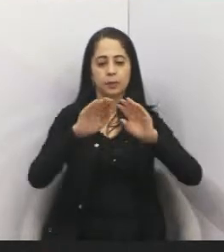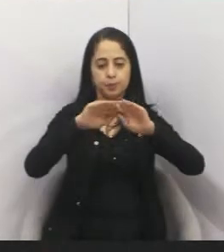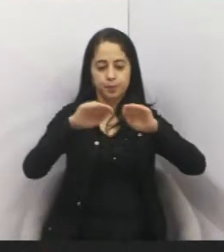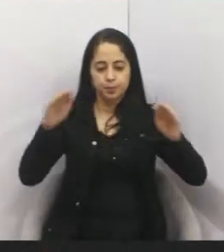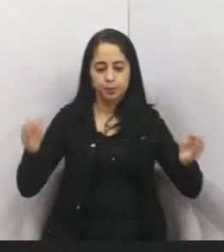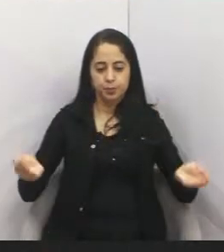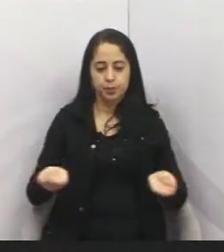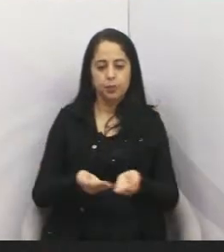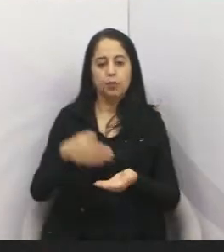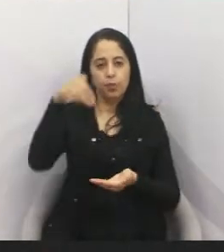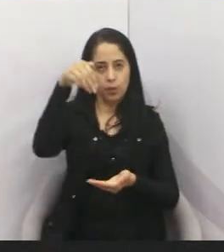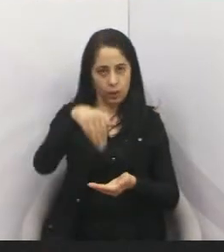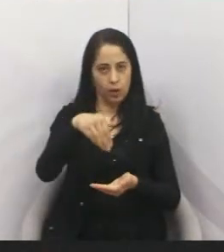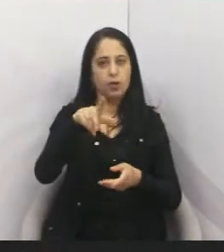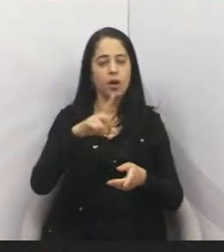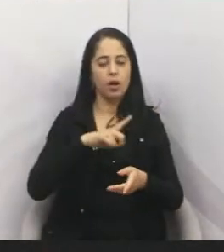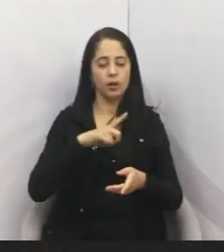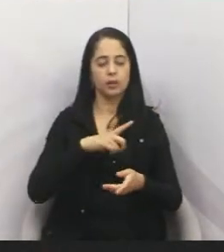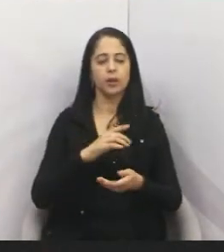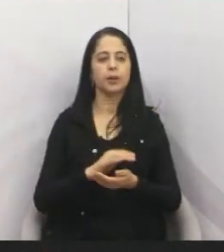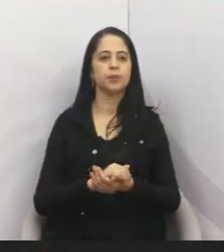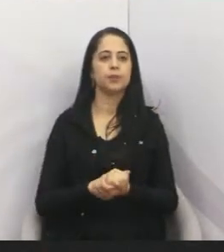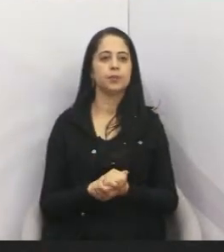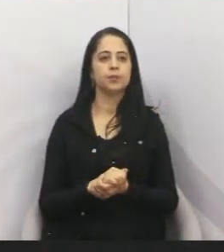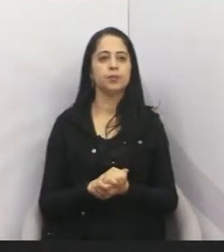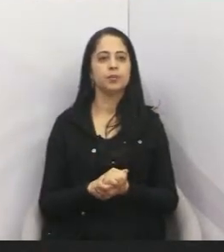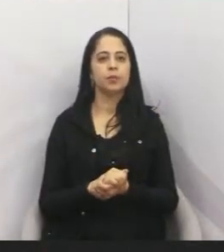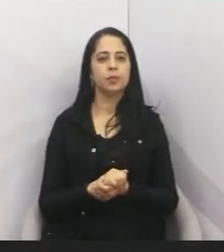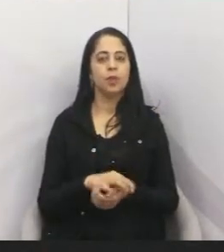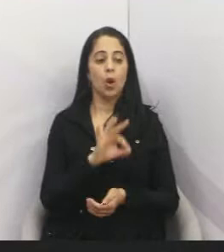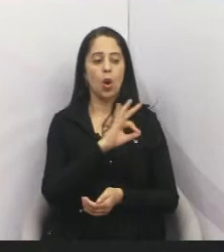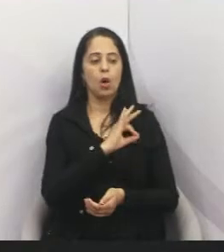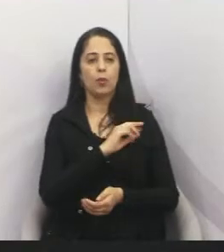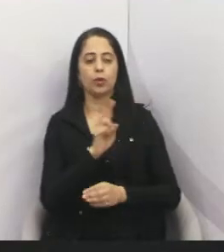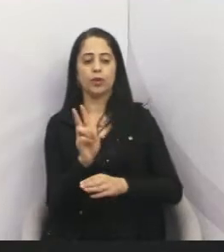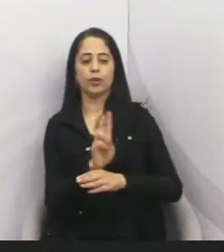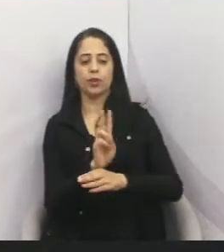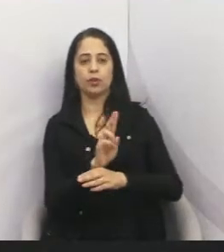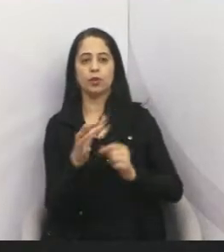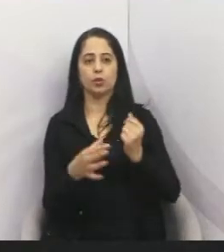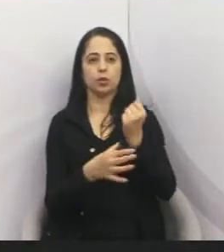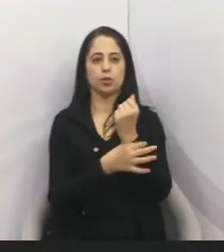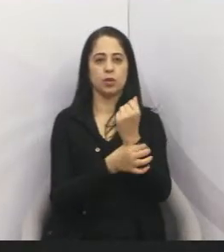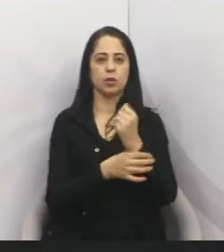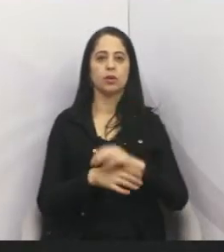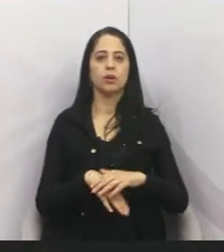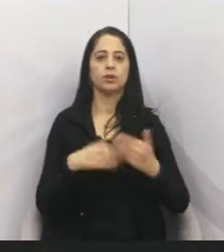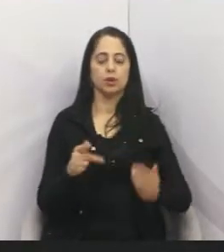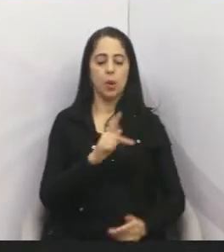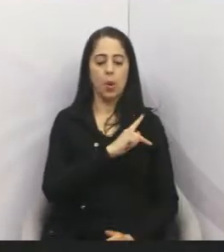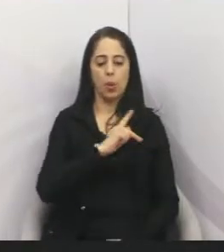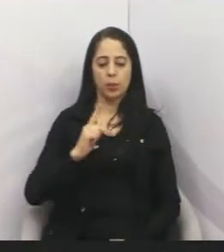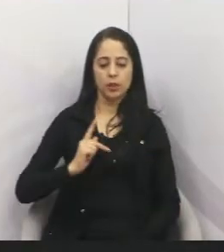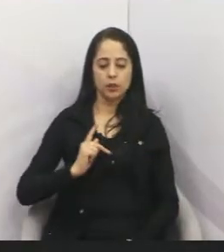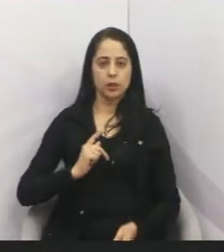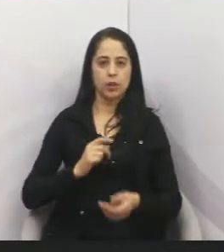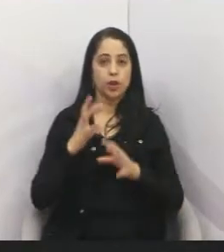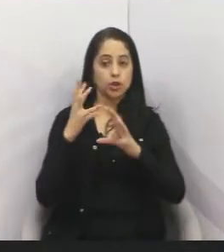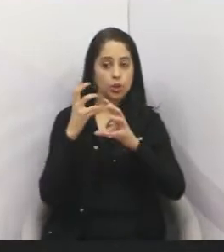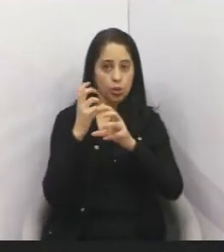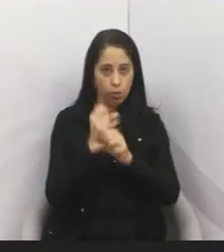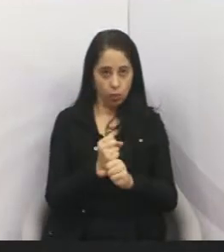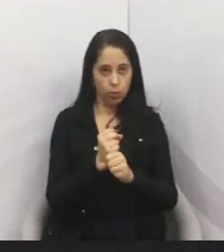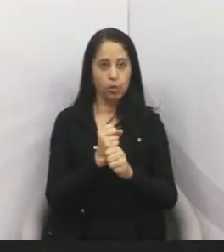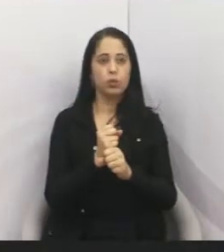sessão eleitoral pela Guarda Civil Municipal. Com o recebimento das cédulas, o presidente fez a contagem das mesmas, conferindo